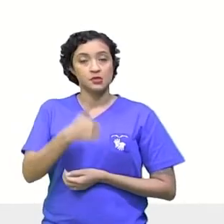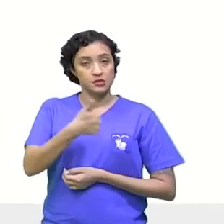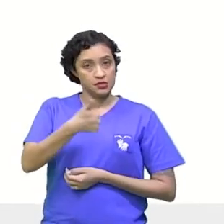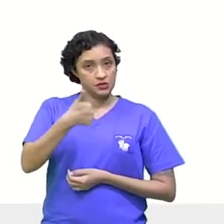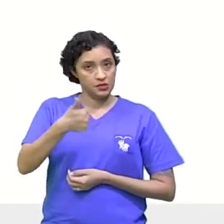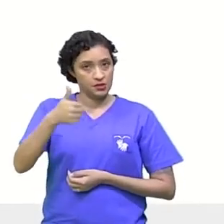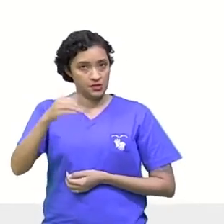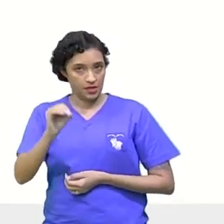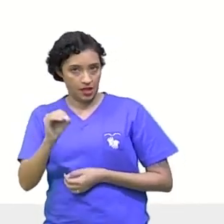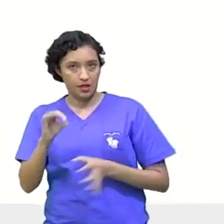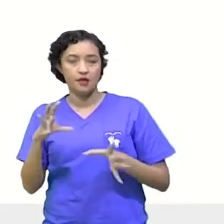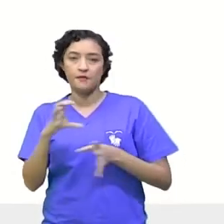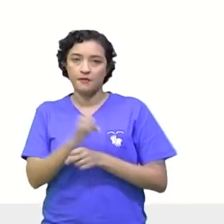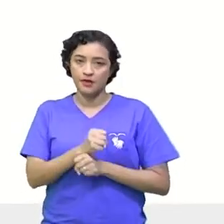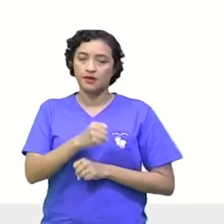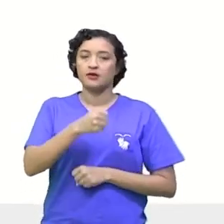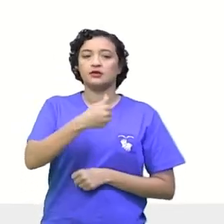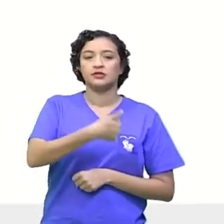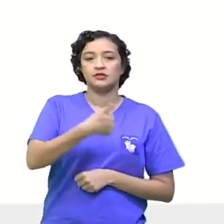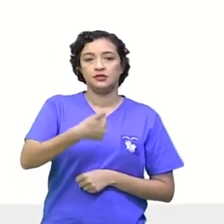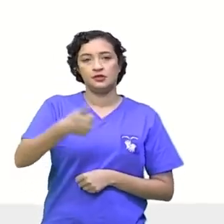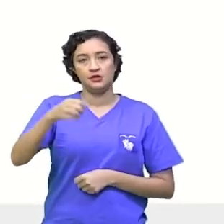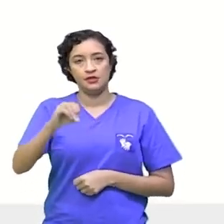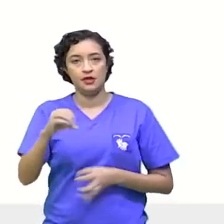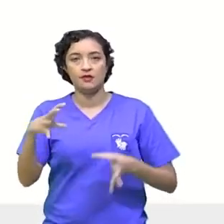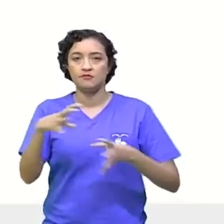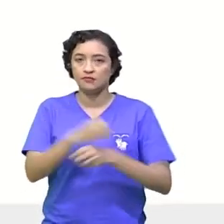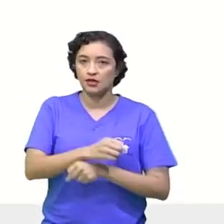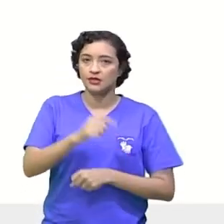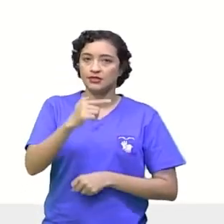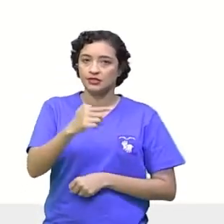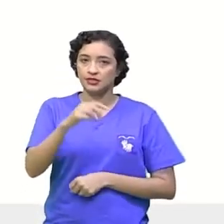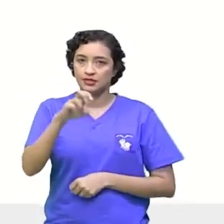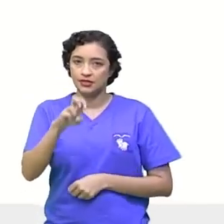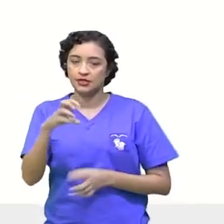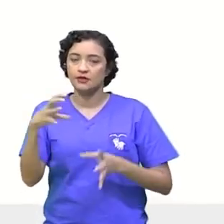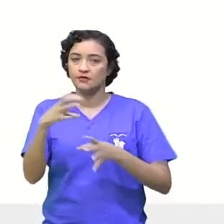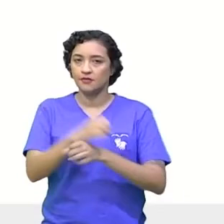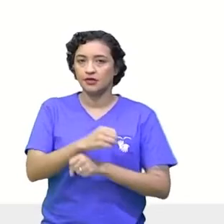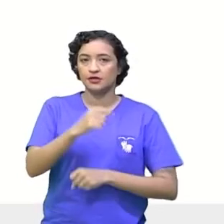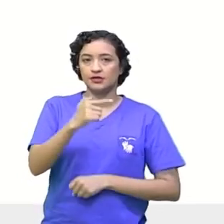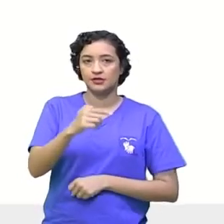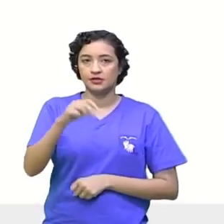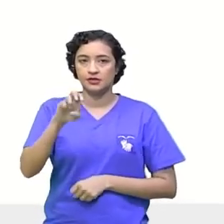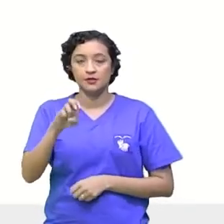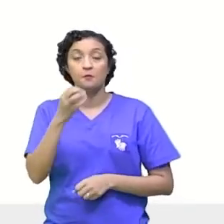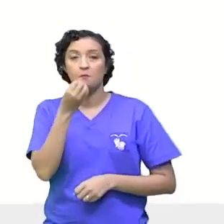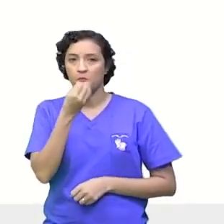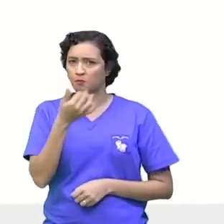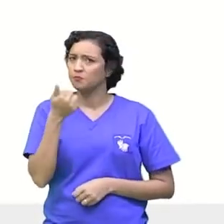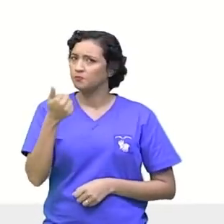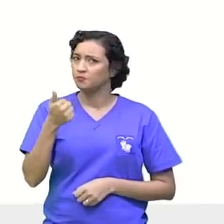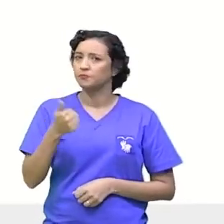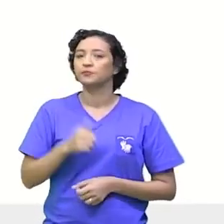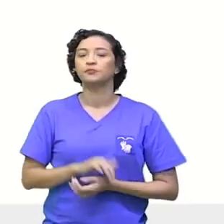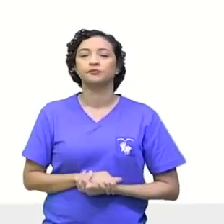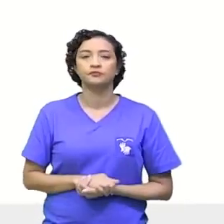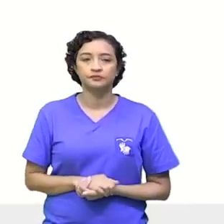mais 75 mais 75. Muito bem. Olha